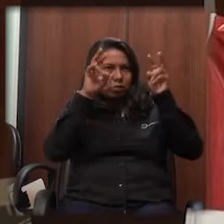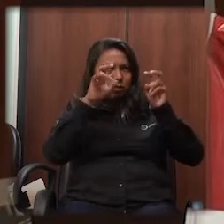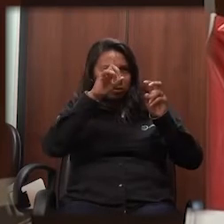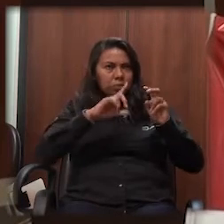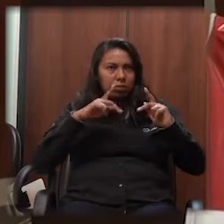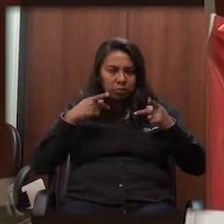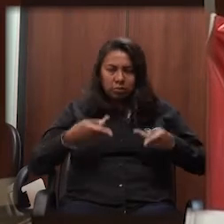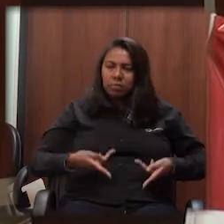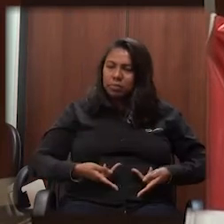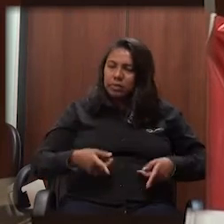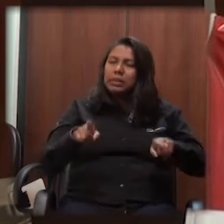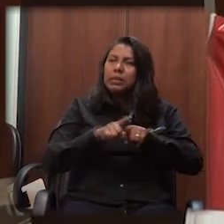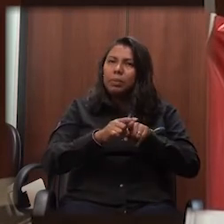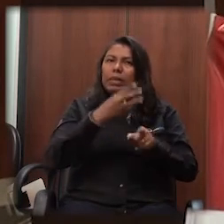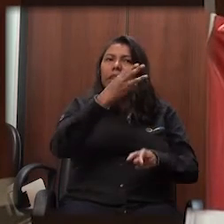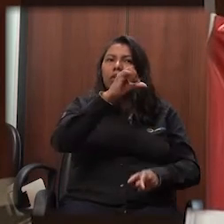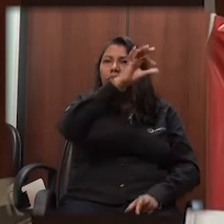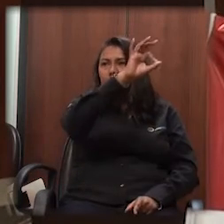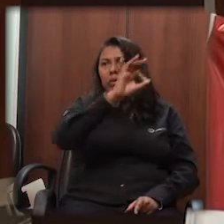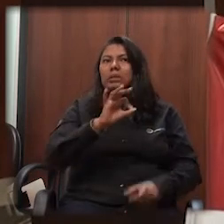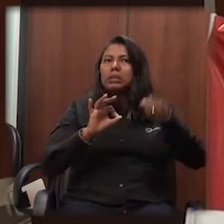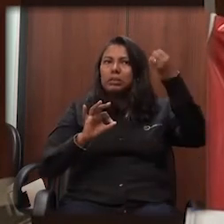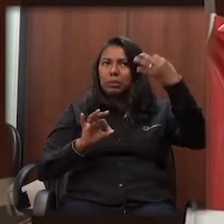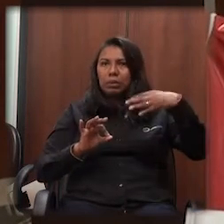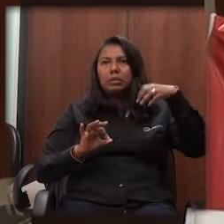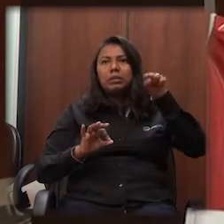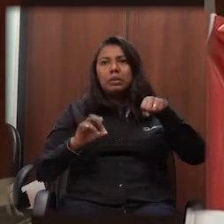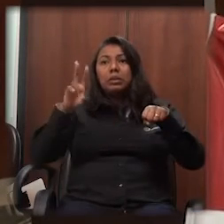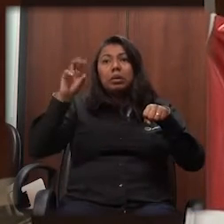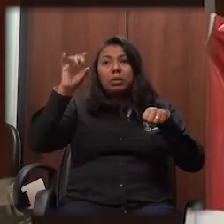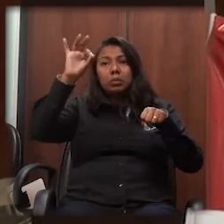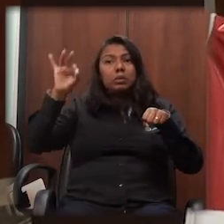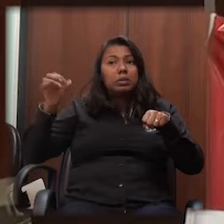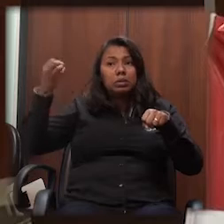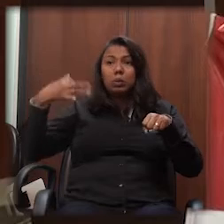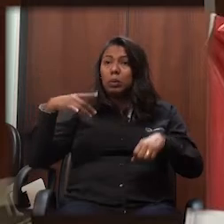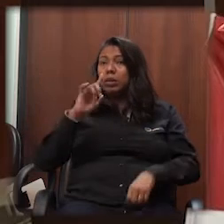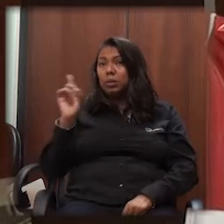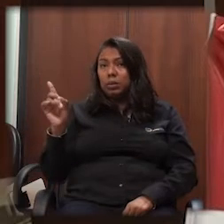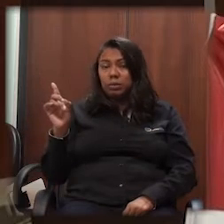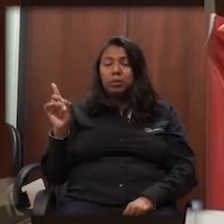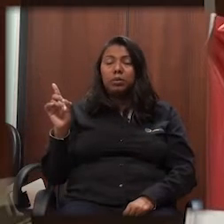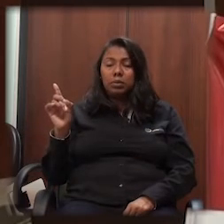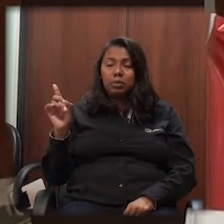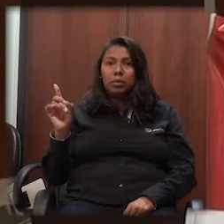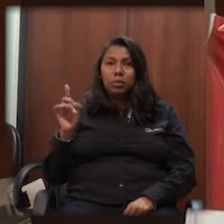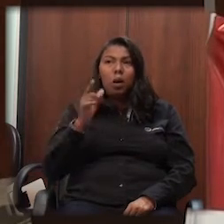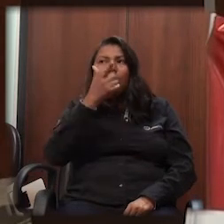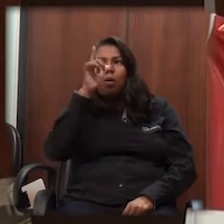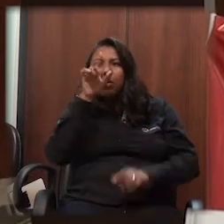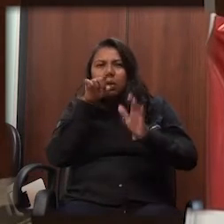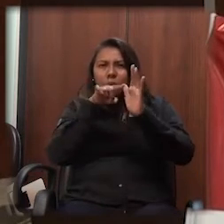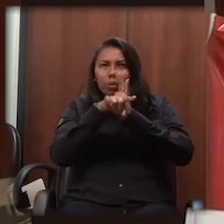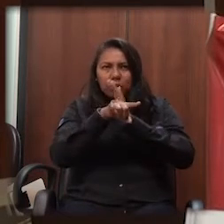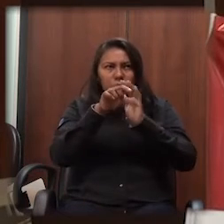humanos? E aí também 39% indicam que sim e 50% indicam que não. Uma outra pergunta